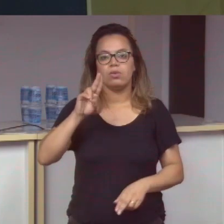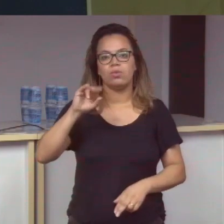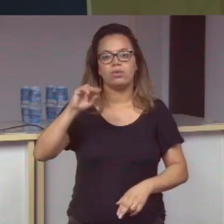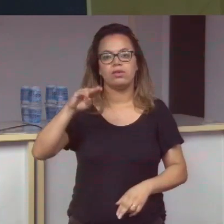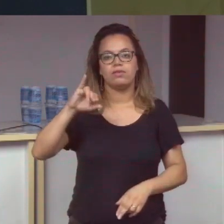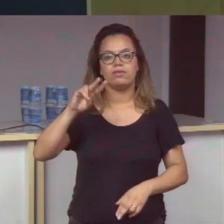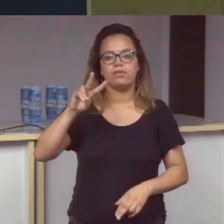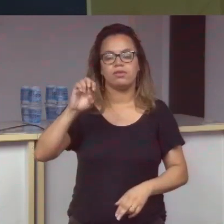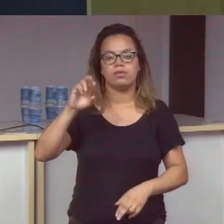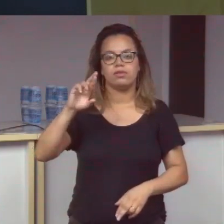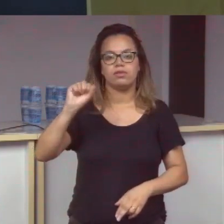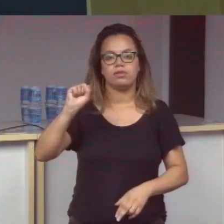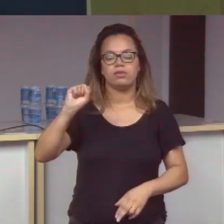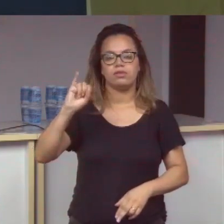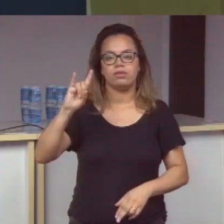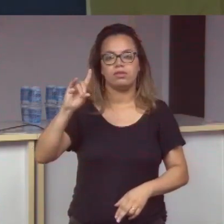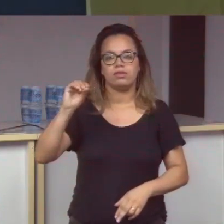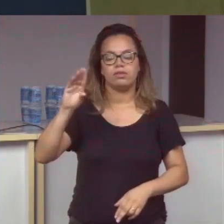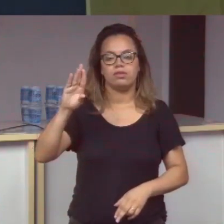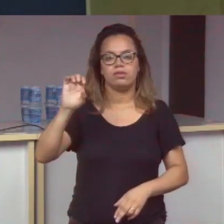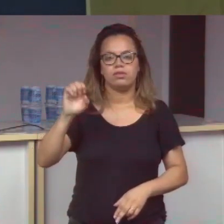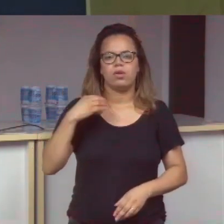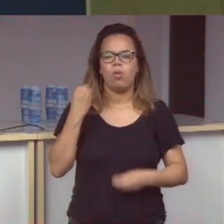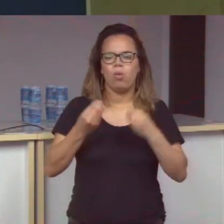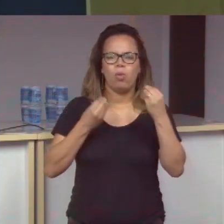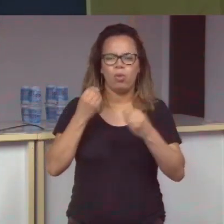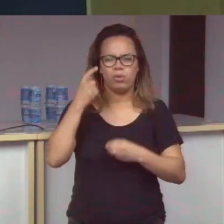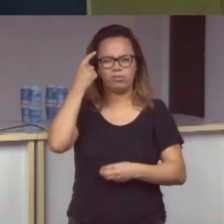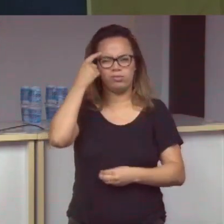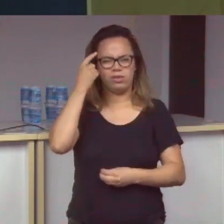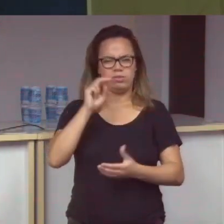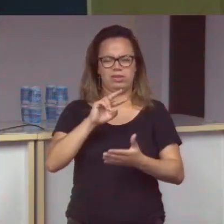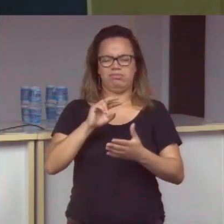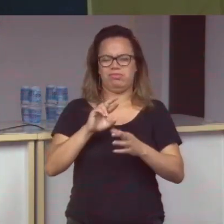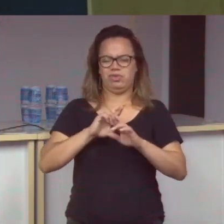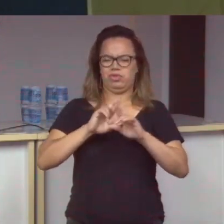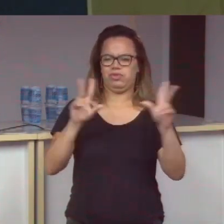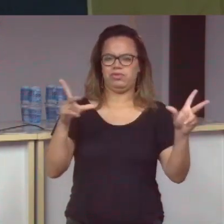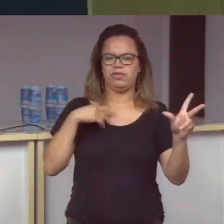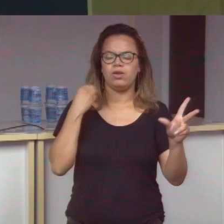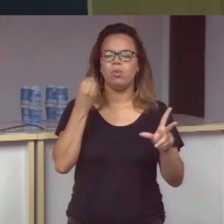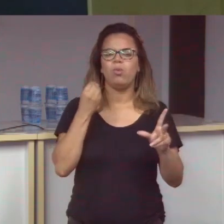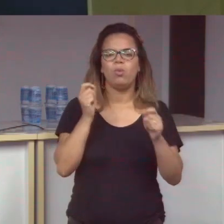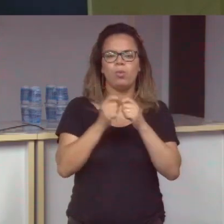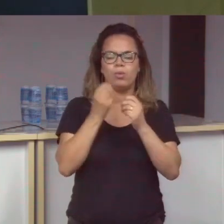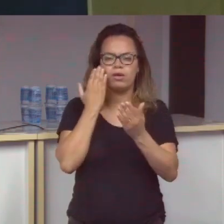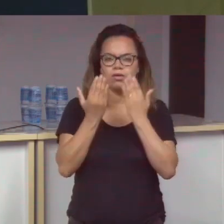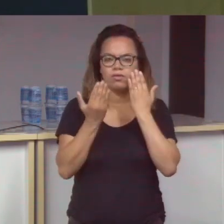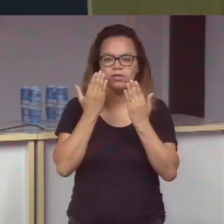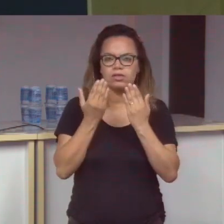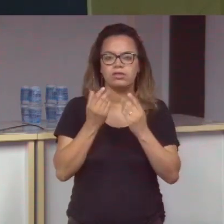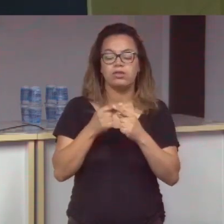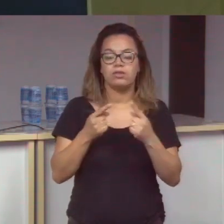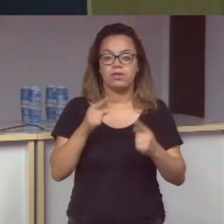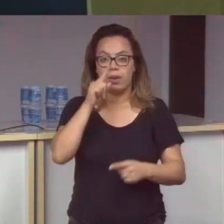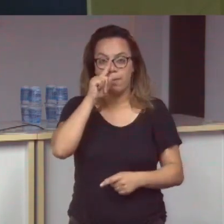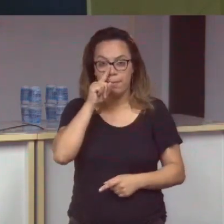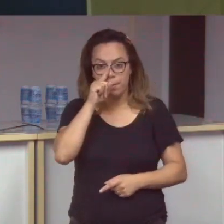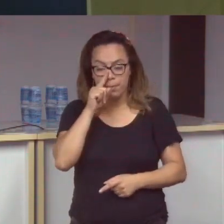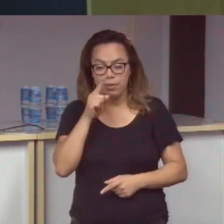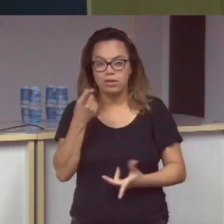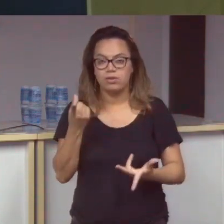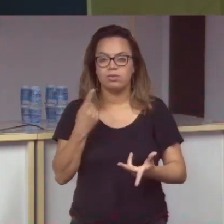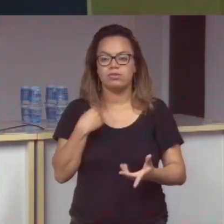como tem uma visão distorcida do que faz o psicólogo e o risco que tem